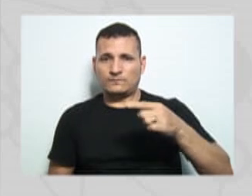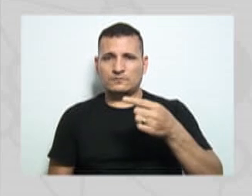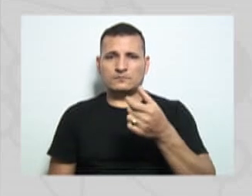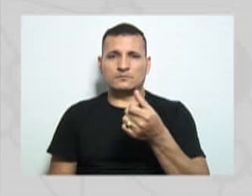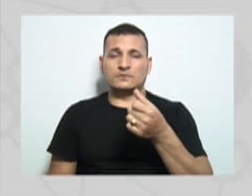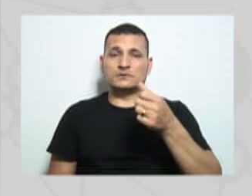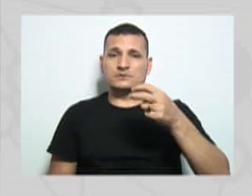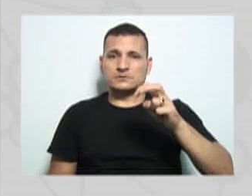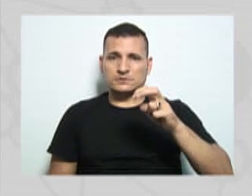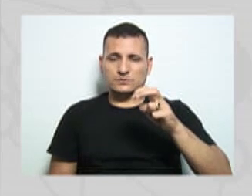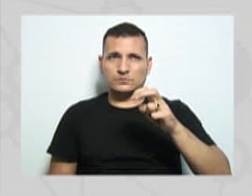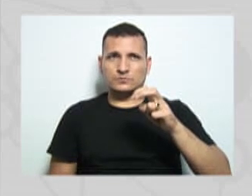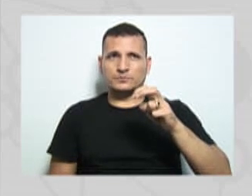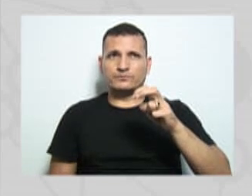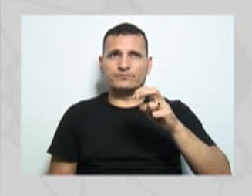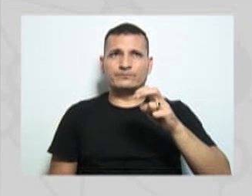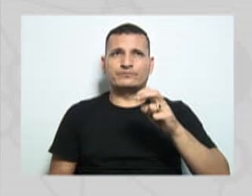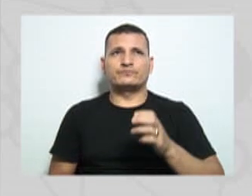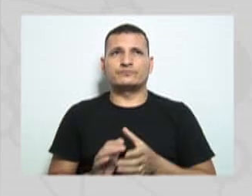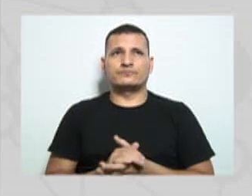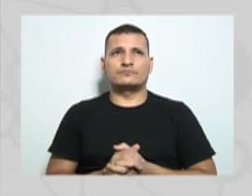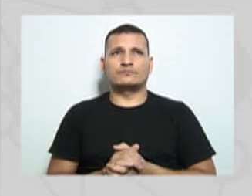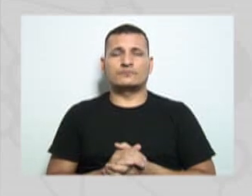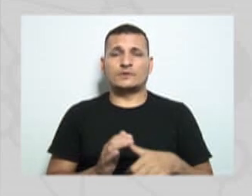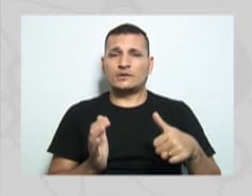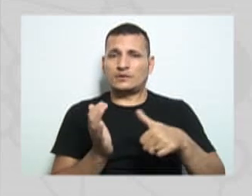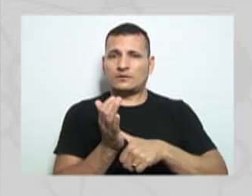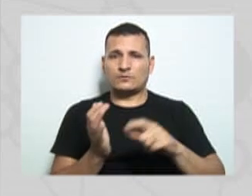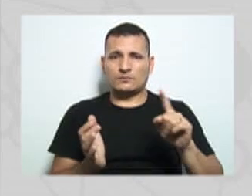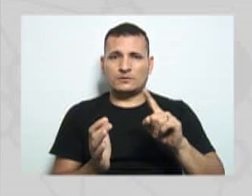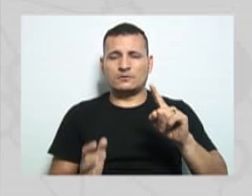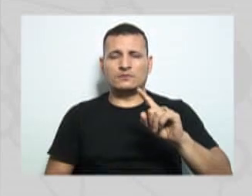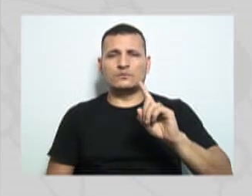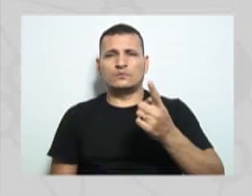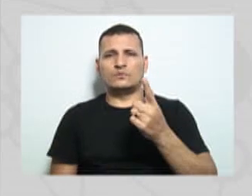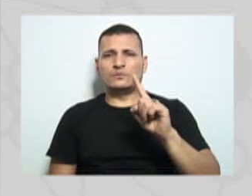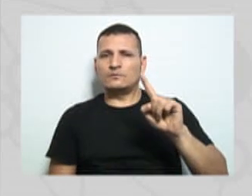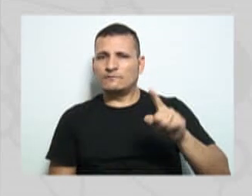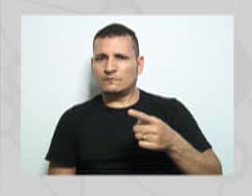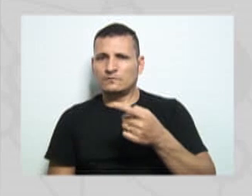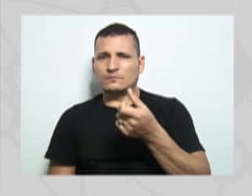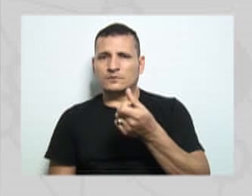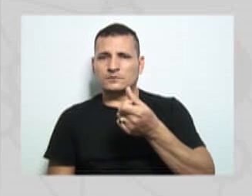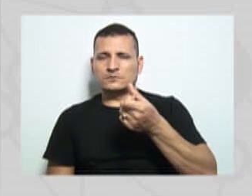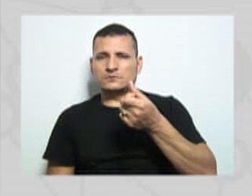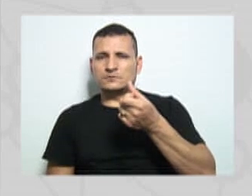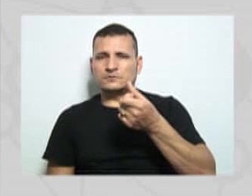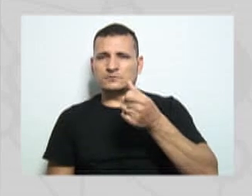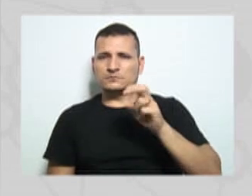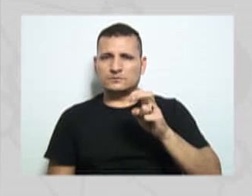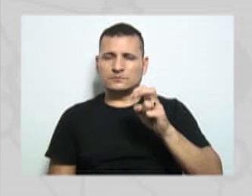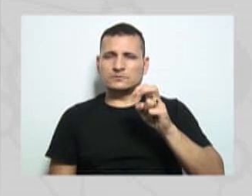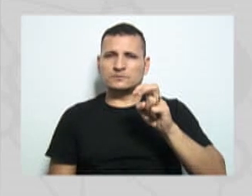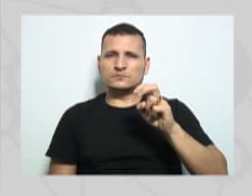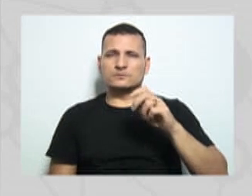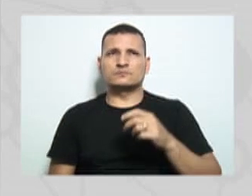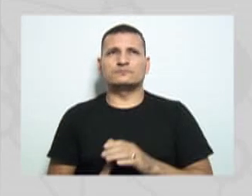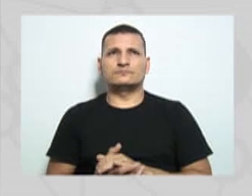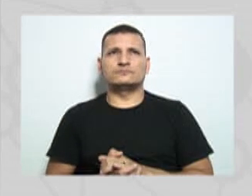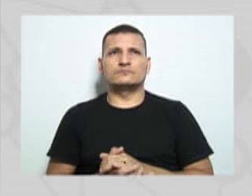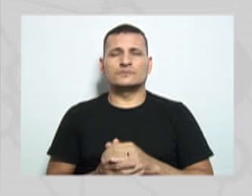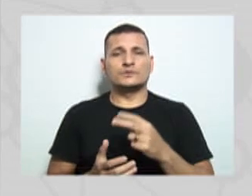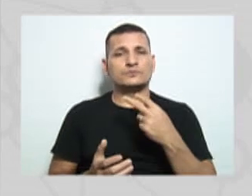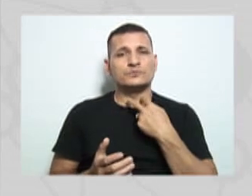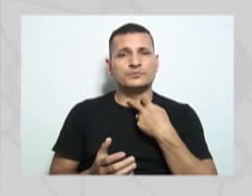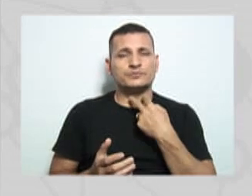lucro real para atos não cooperados, 1,65 e 7,6. Não poderá utilizar créditos